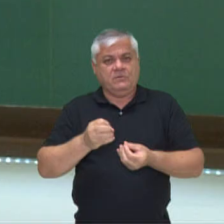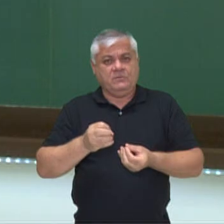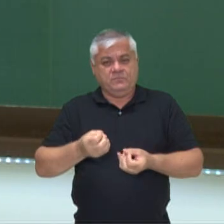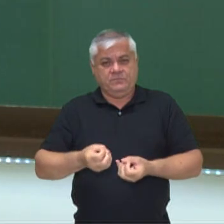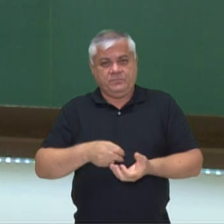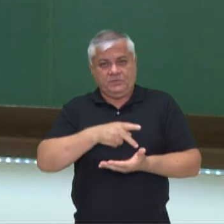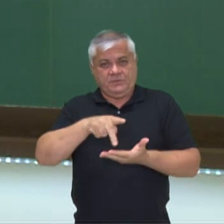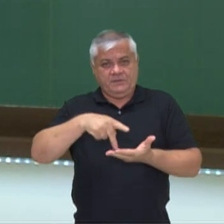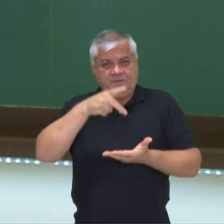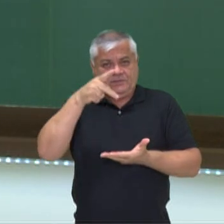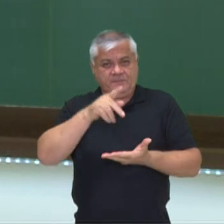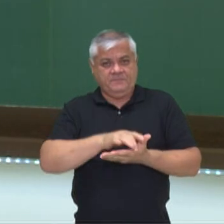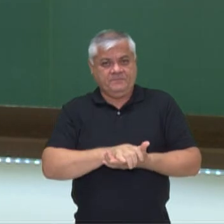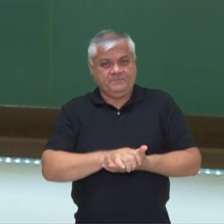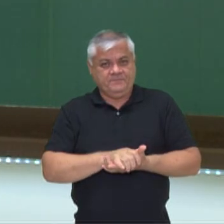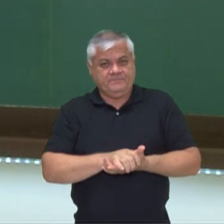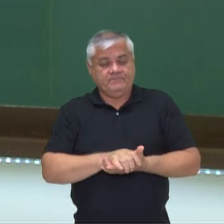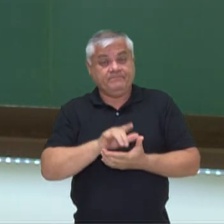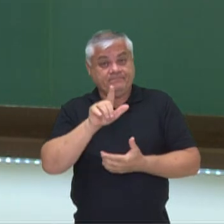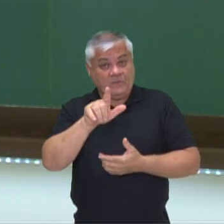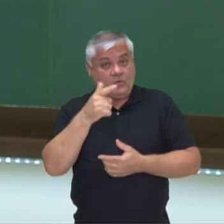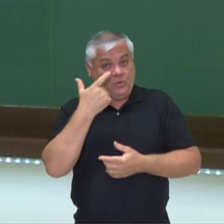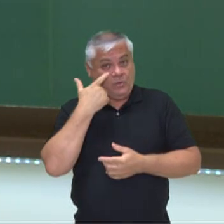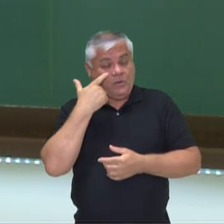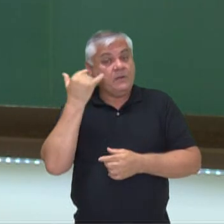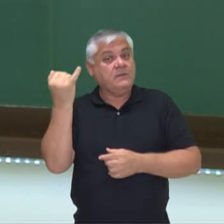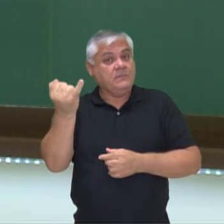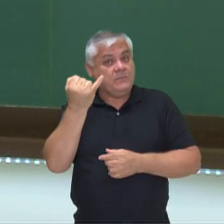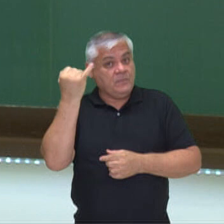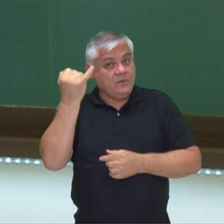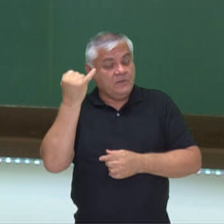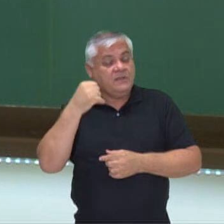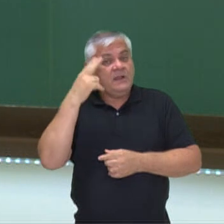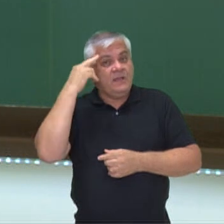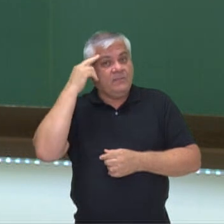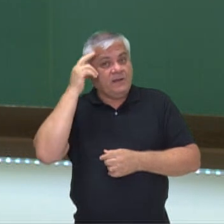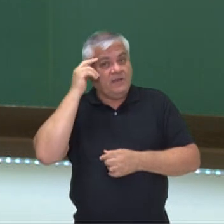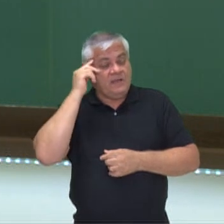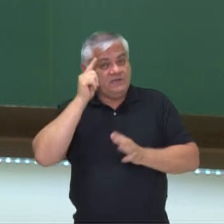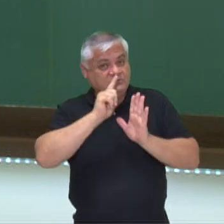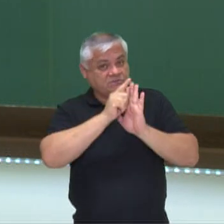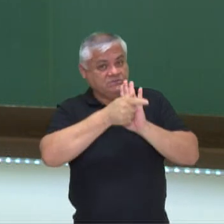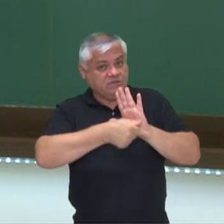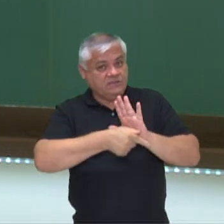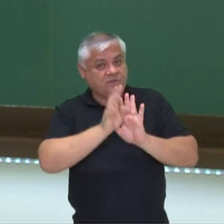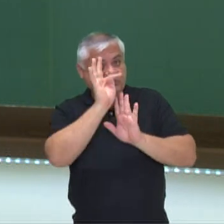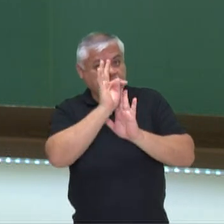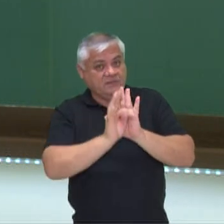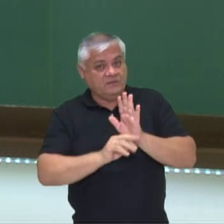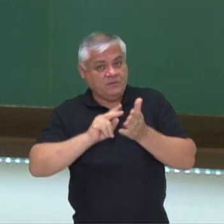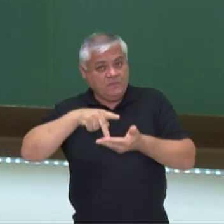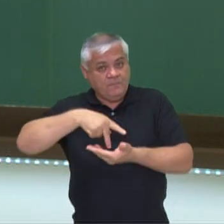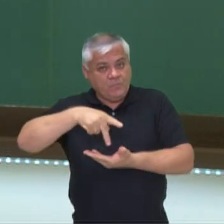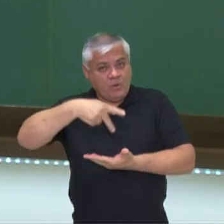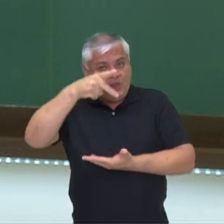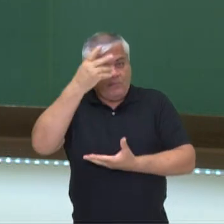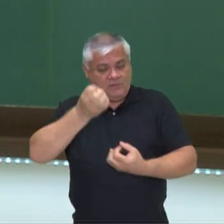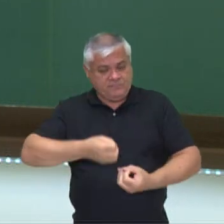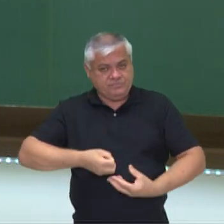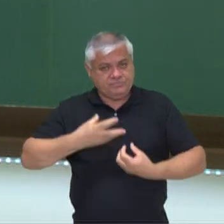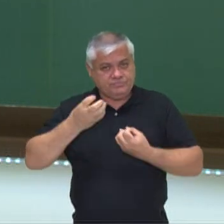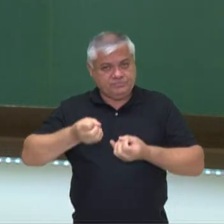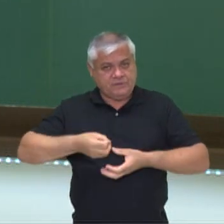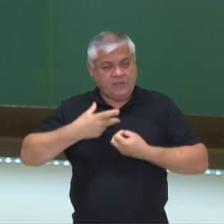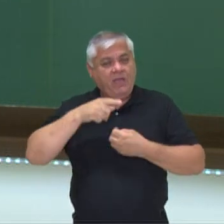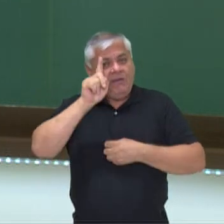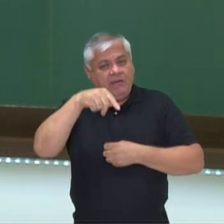Pessoal, o que é importante você se lembrar aqui, quando a gente for falar deste gênero textual, é que o poema, ele é aquele